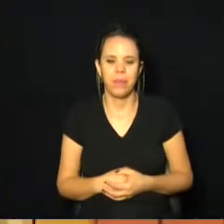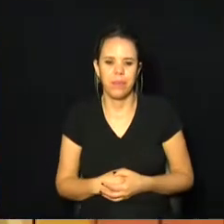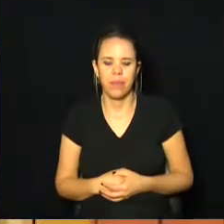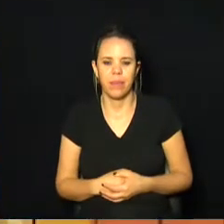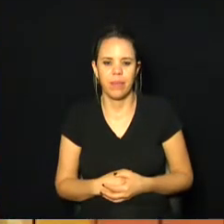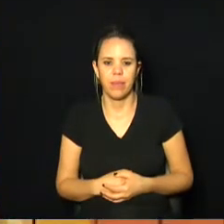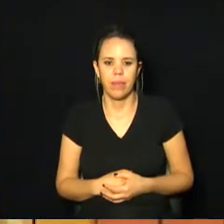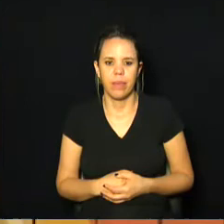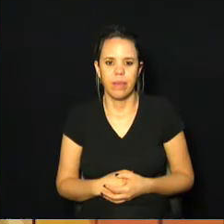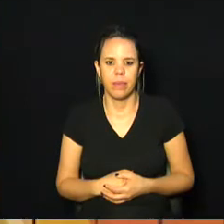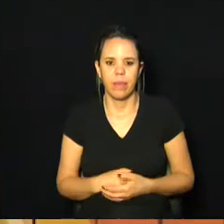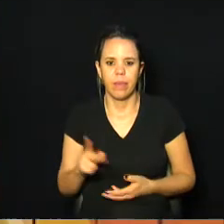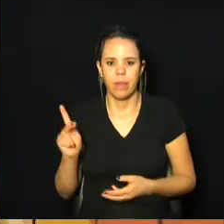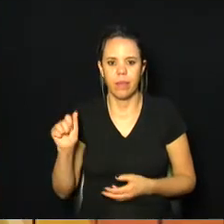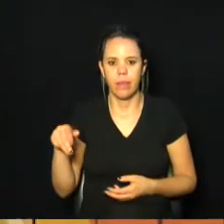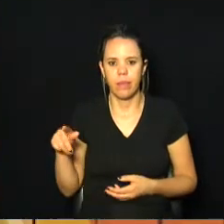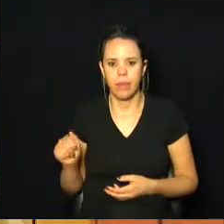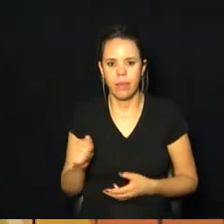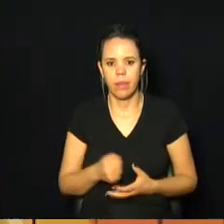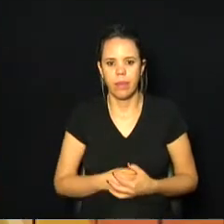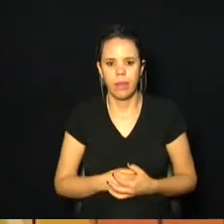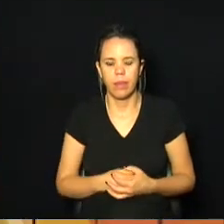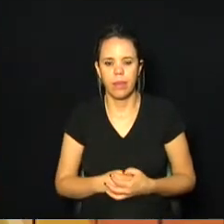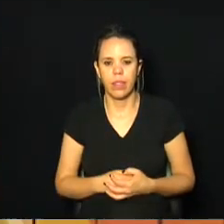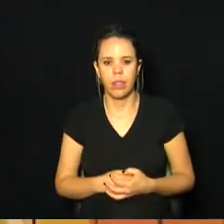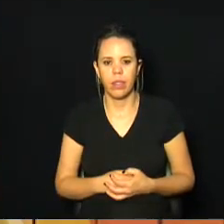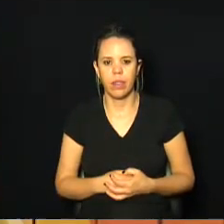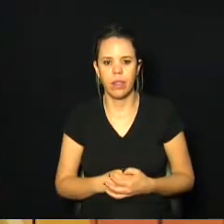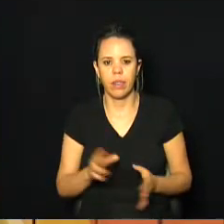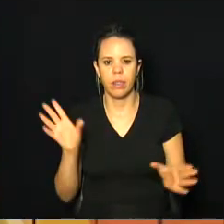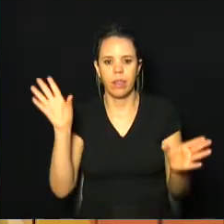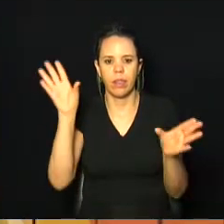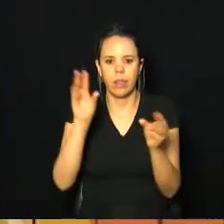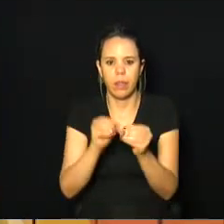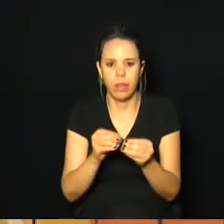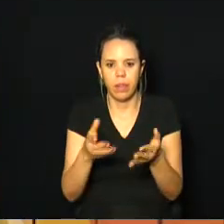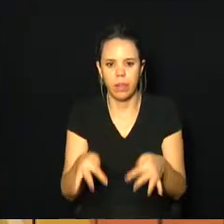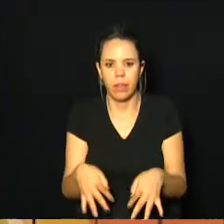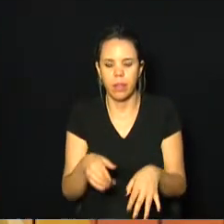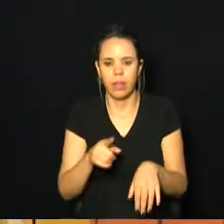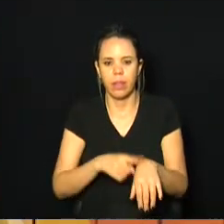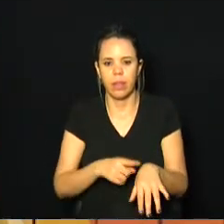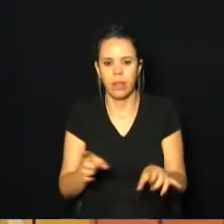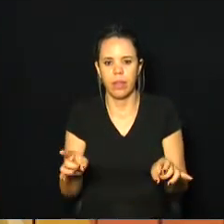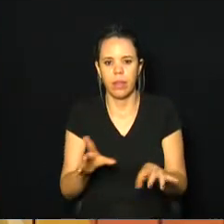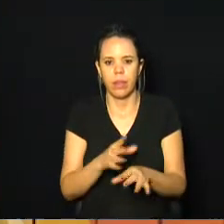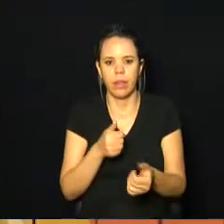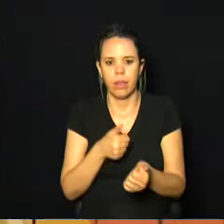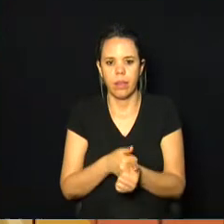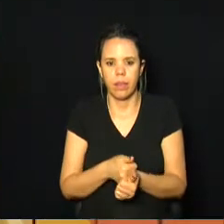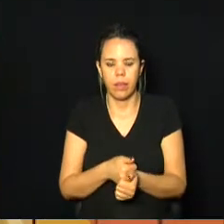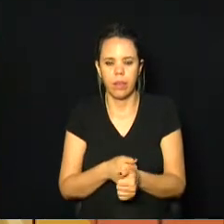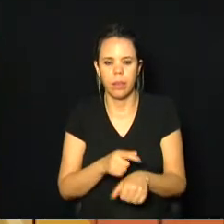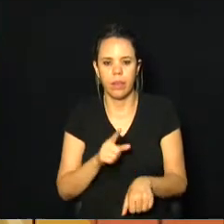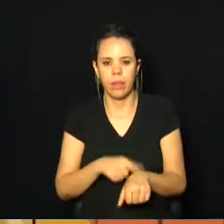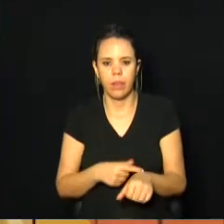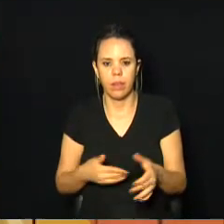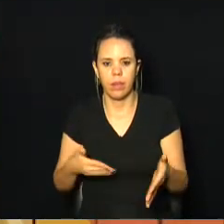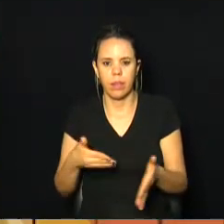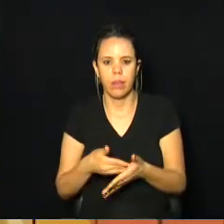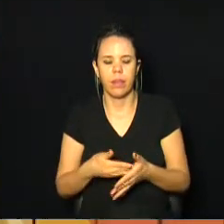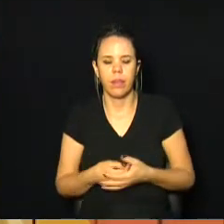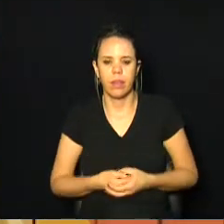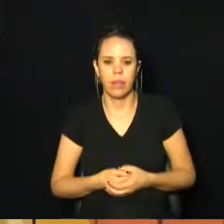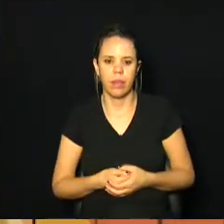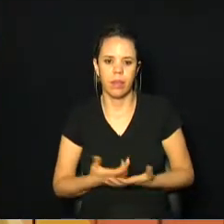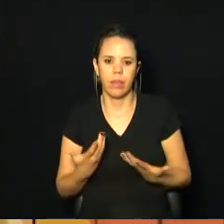boa. Pampa, para a gente poder encerrar aqui, infelizmente, nós já estamos com o nosso tempo se